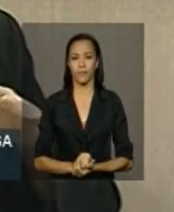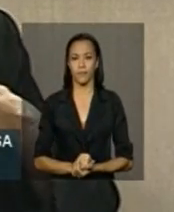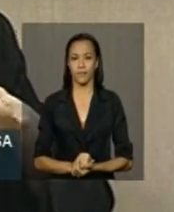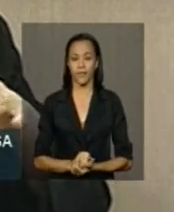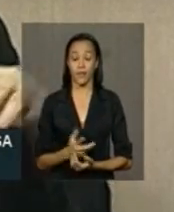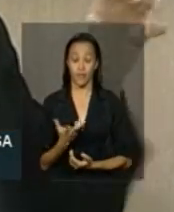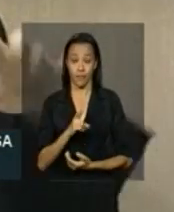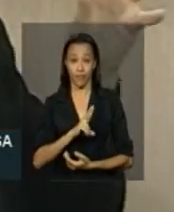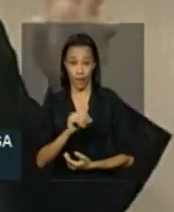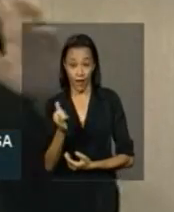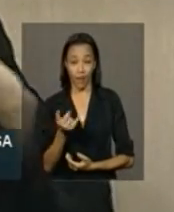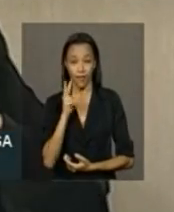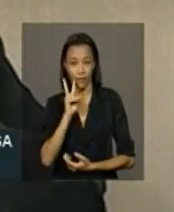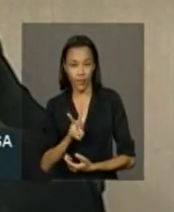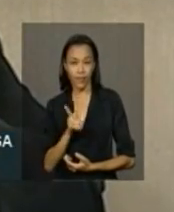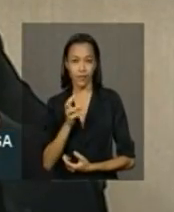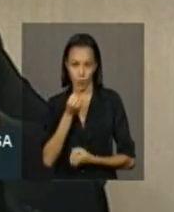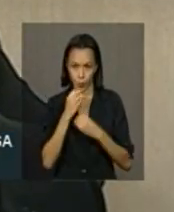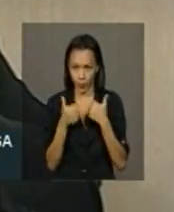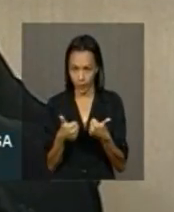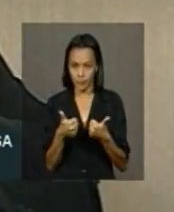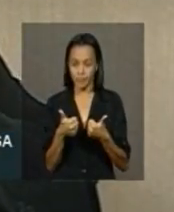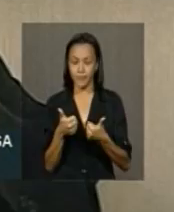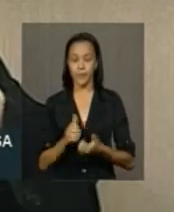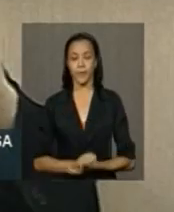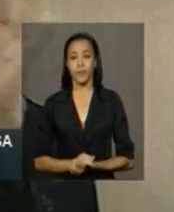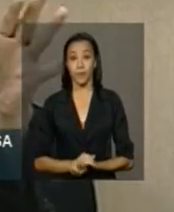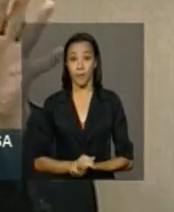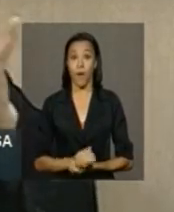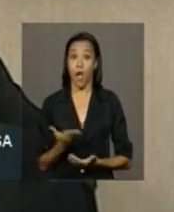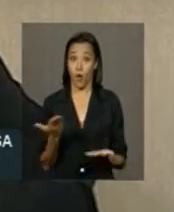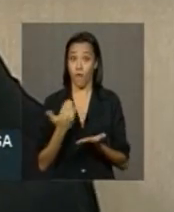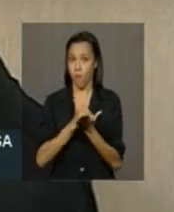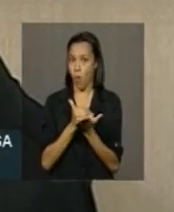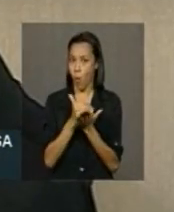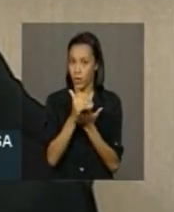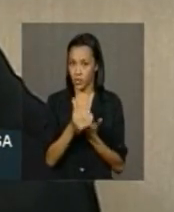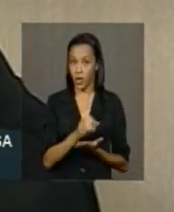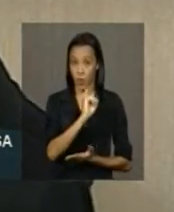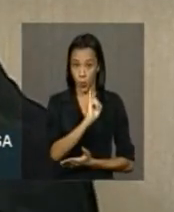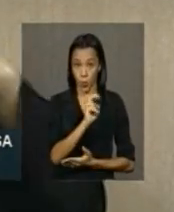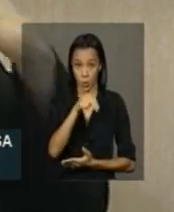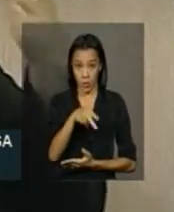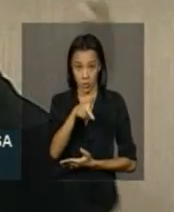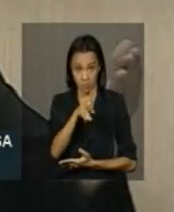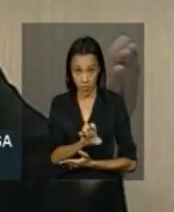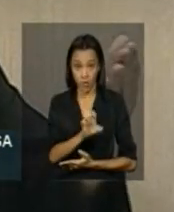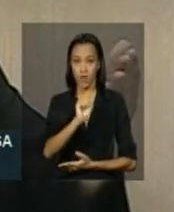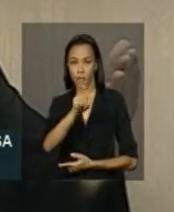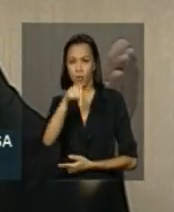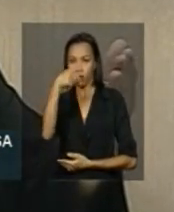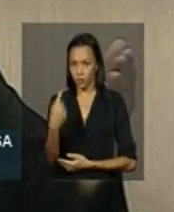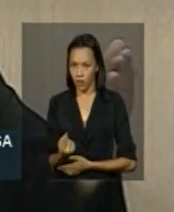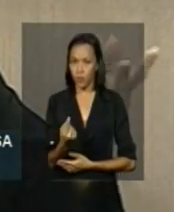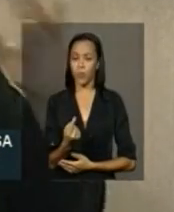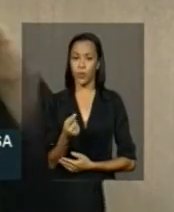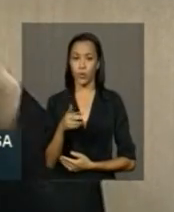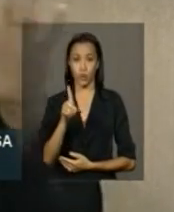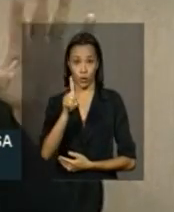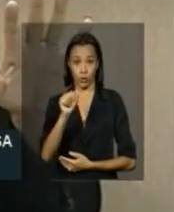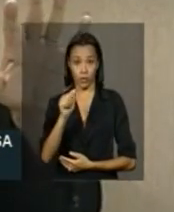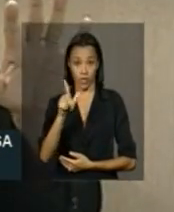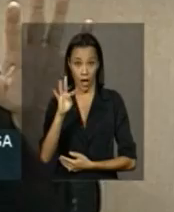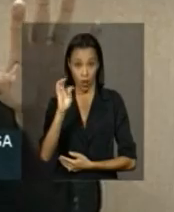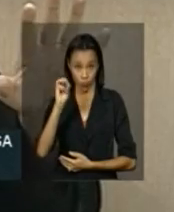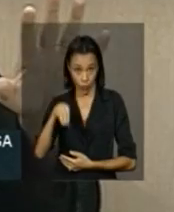vão tá já vamos Tá bem então Eh vamos começar com o IMP e em seguida o o Dalto faz eu